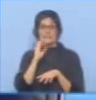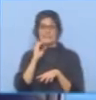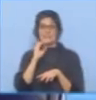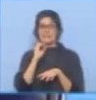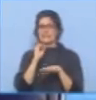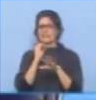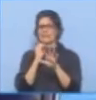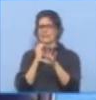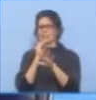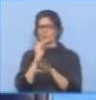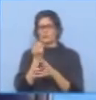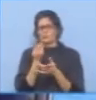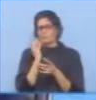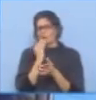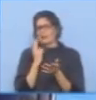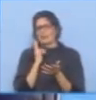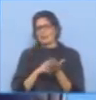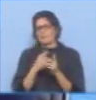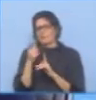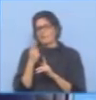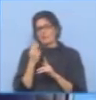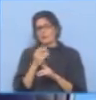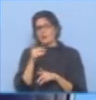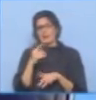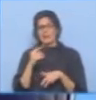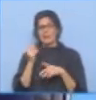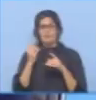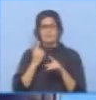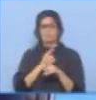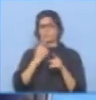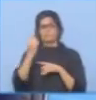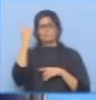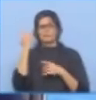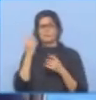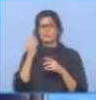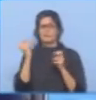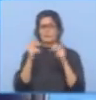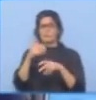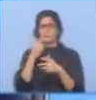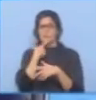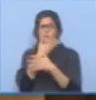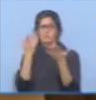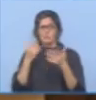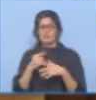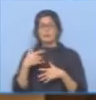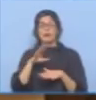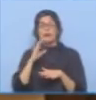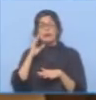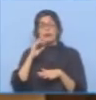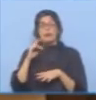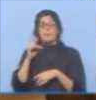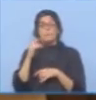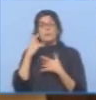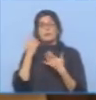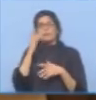é? E nós estamos habituados na Europa a ser, bom, também fora da Europa, é verdade,